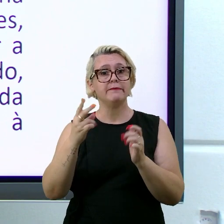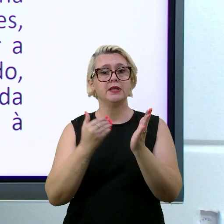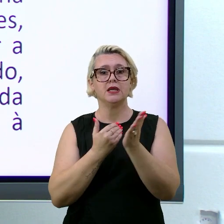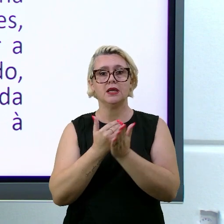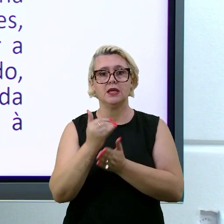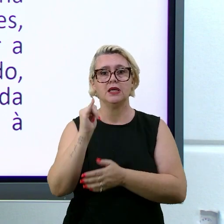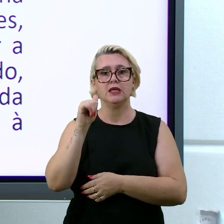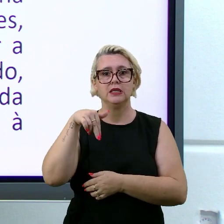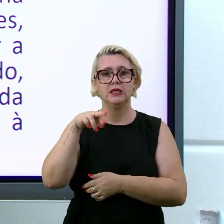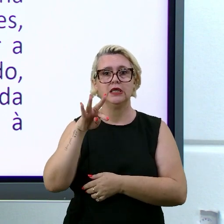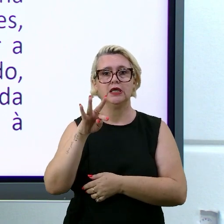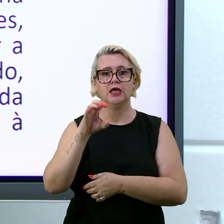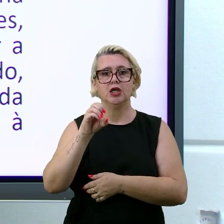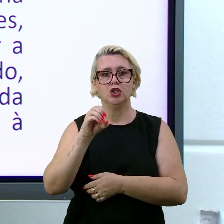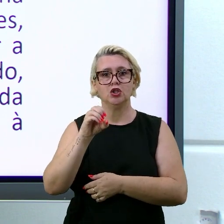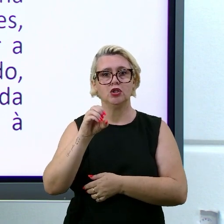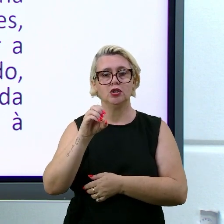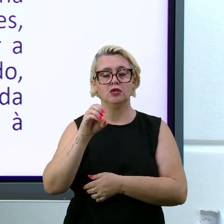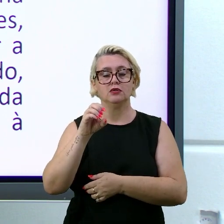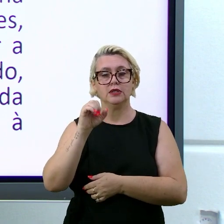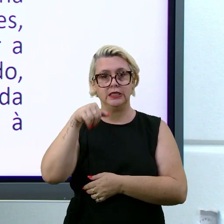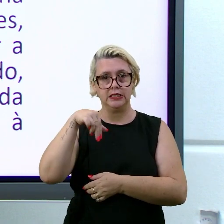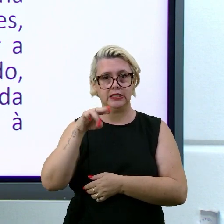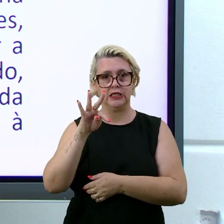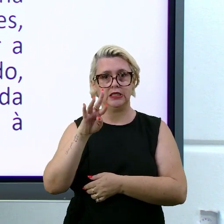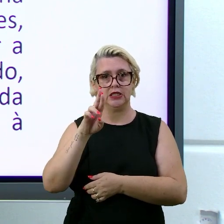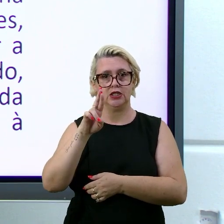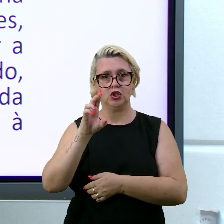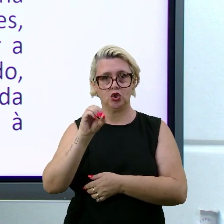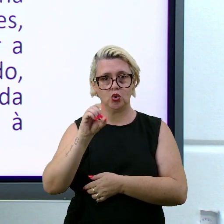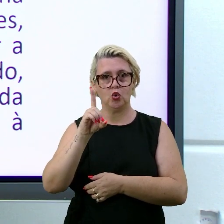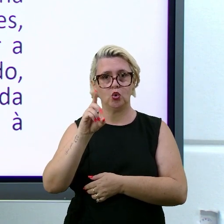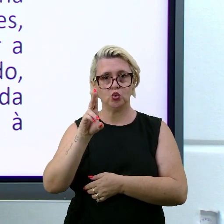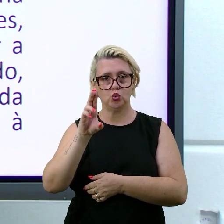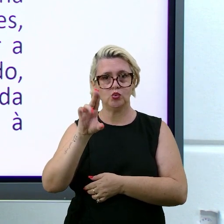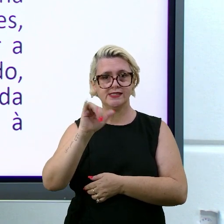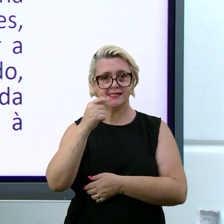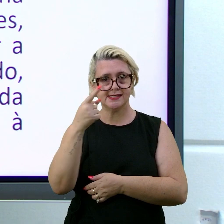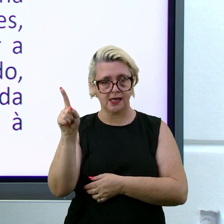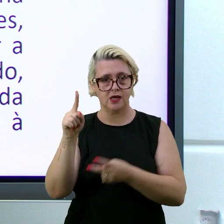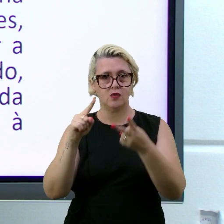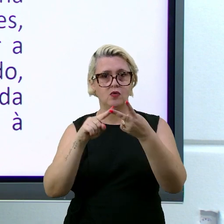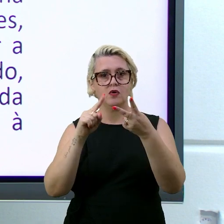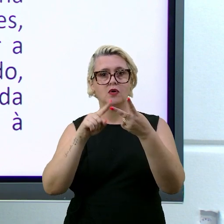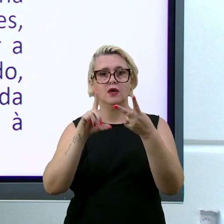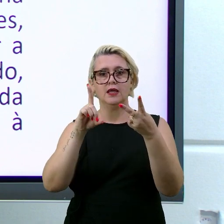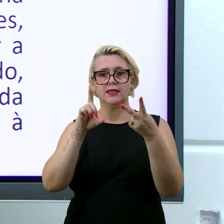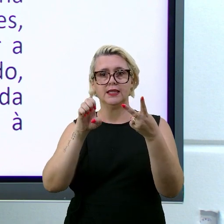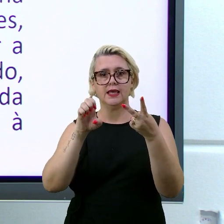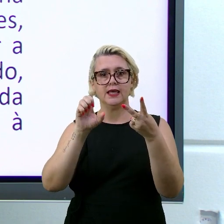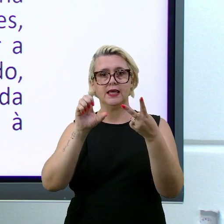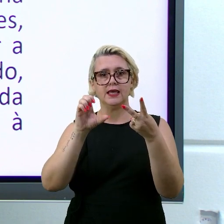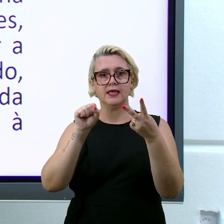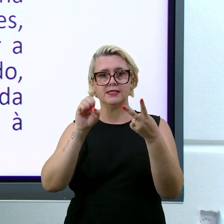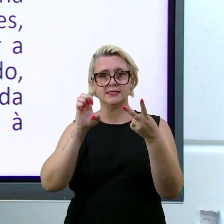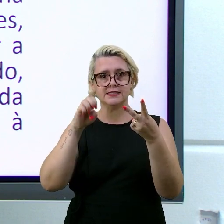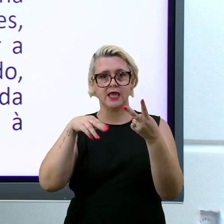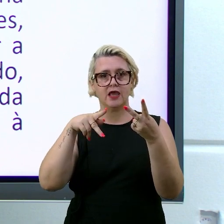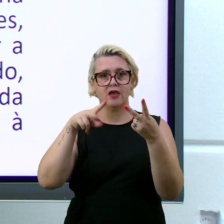É bom para você porque organiza suas ideias. Você sabe, eu começo apresentando a ideia, depois eu desenvolvo,